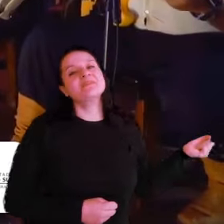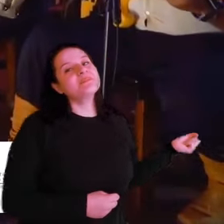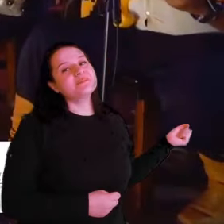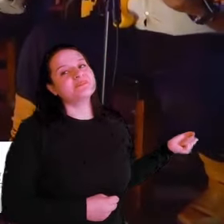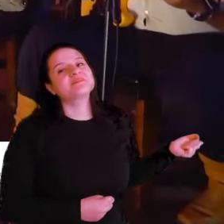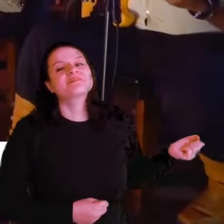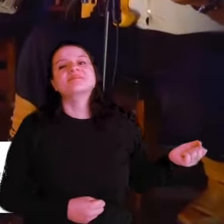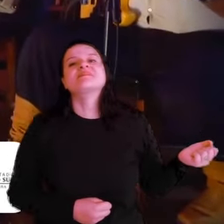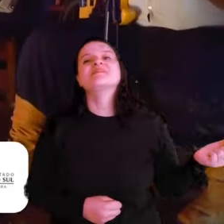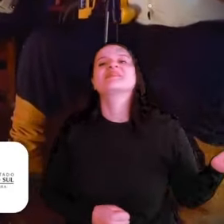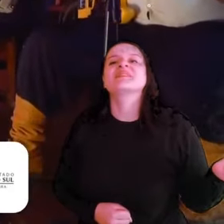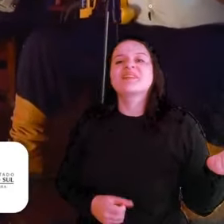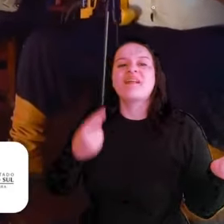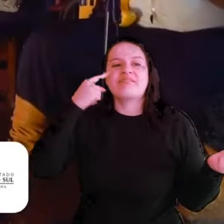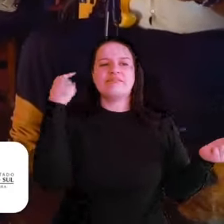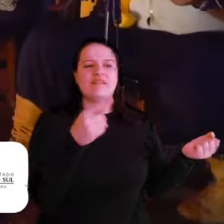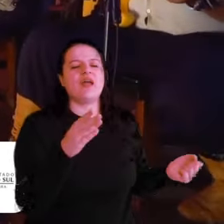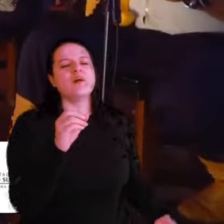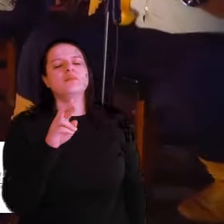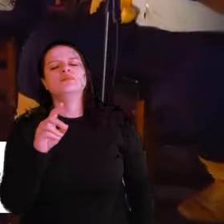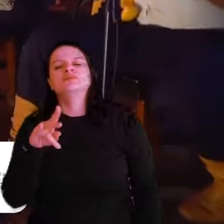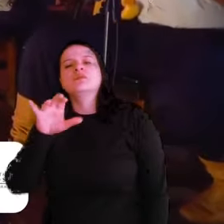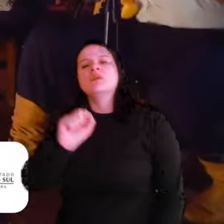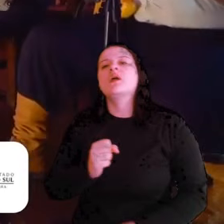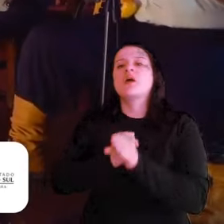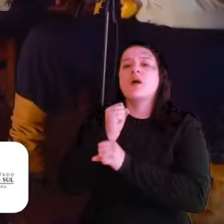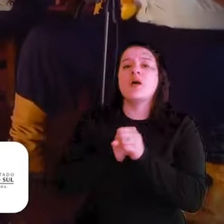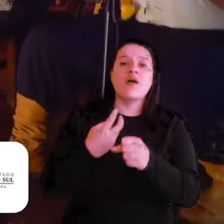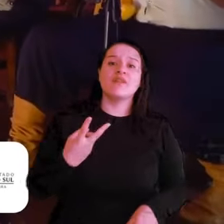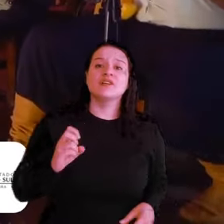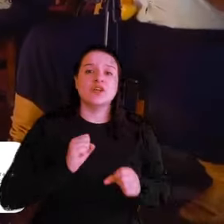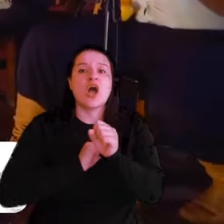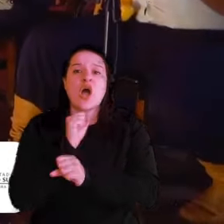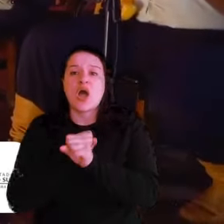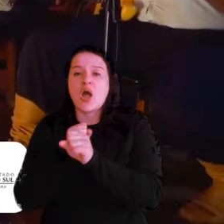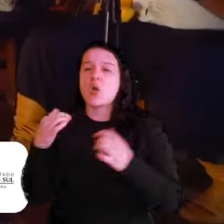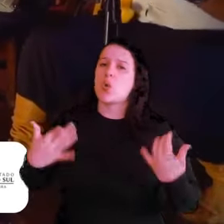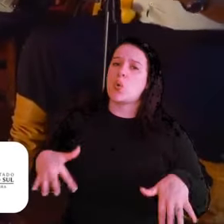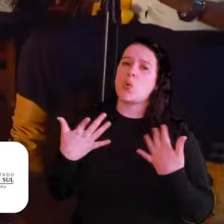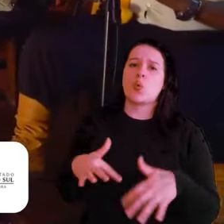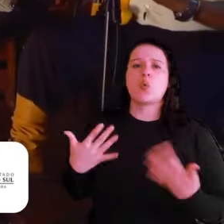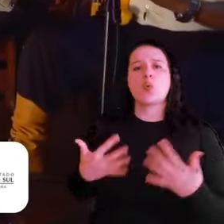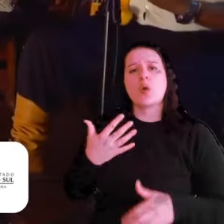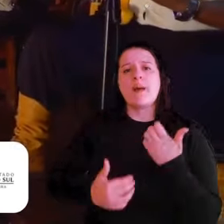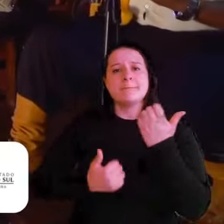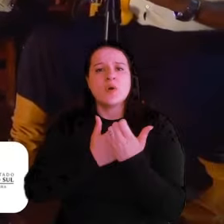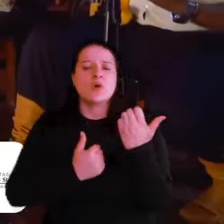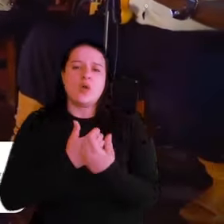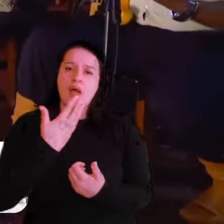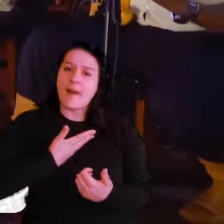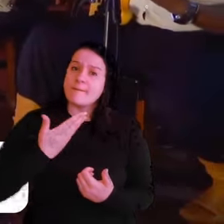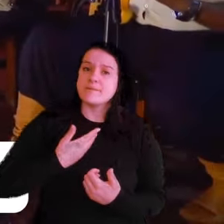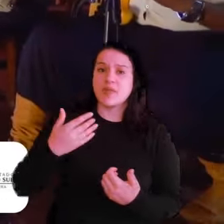É lindo de ver o toque, veio bem fandangueiro do Bordonei, né? 25 anos de história com culinária, com apoiadores,